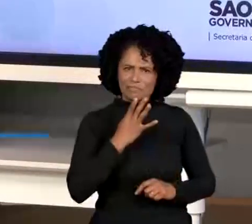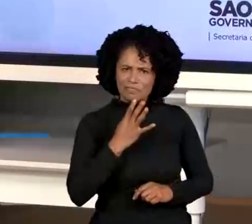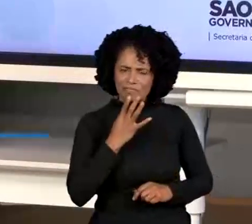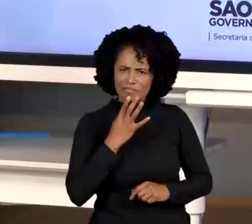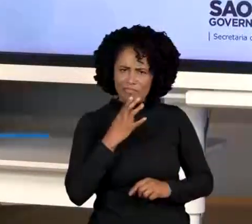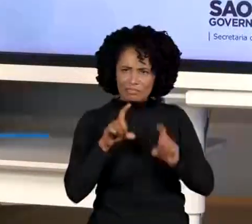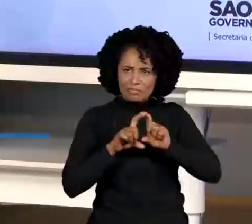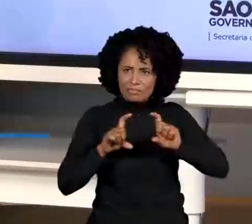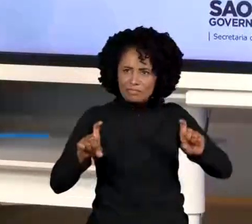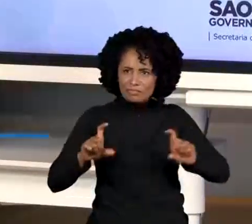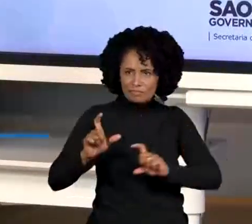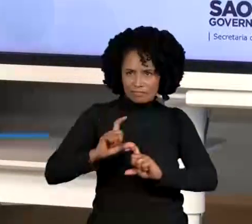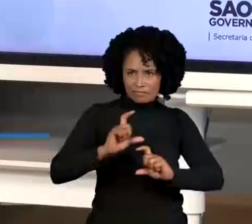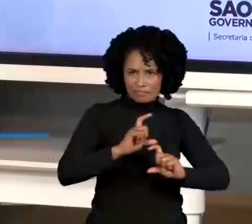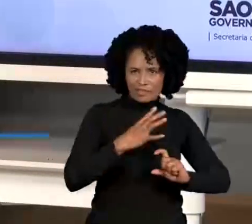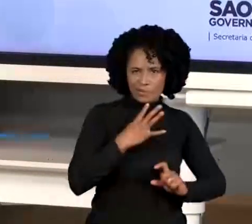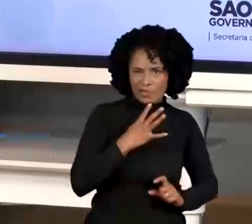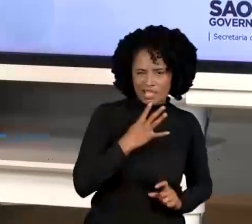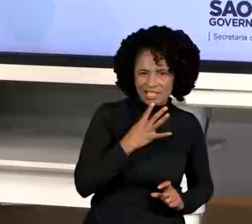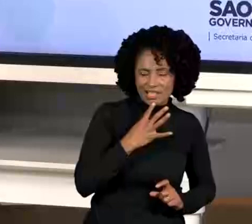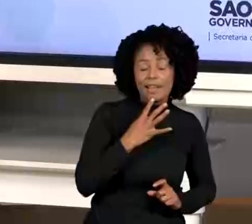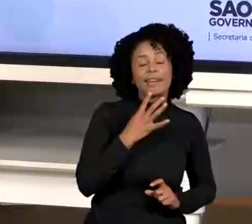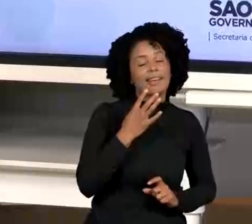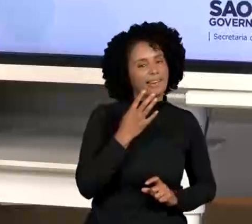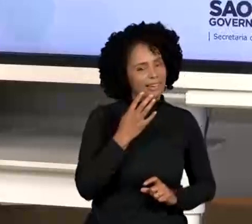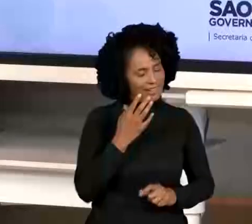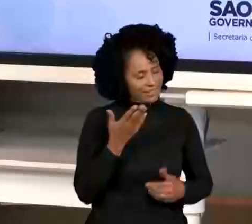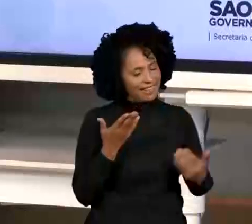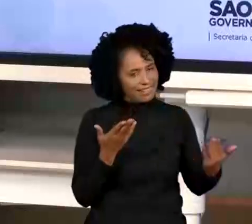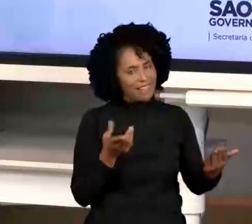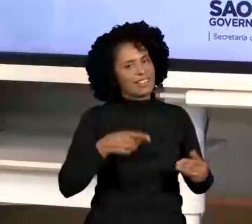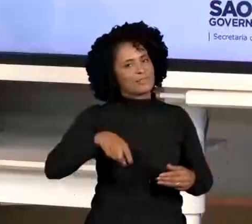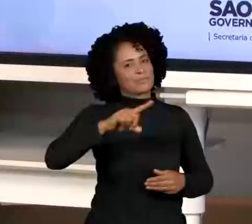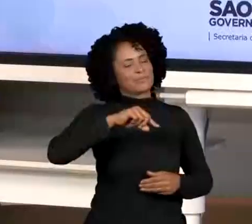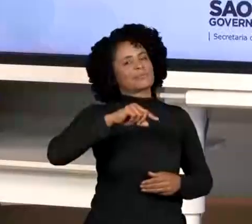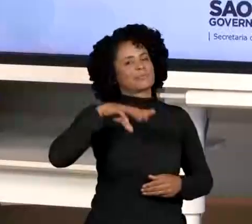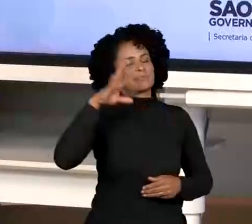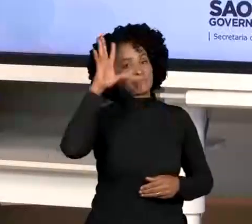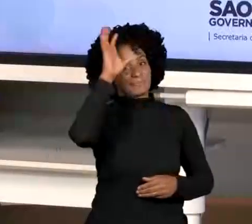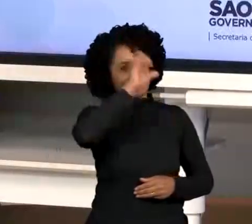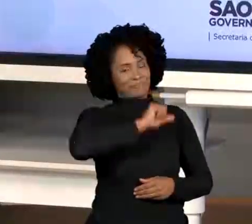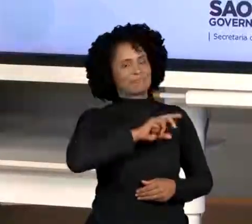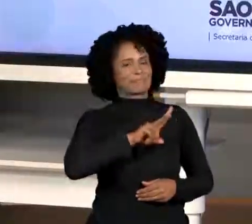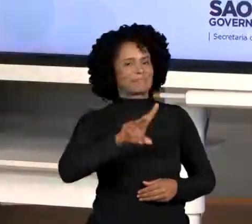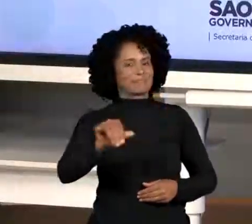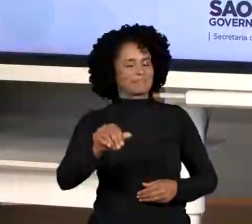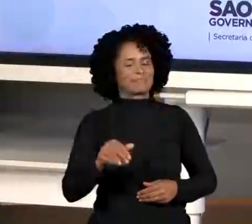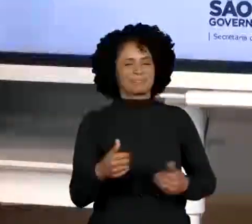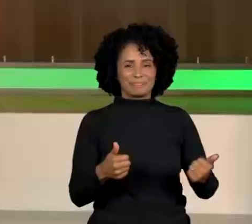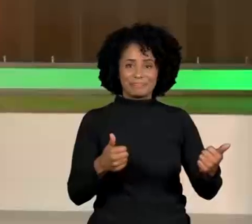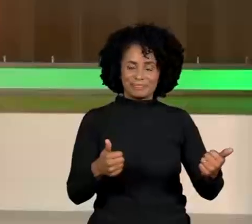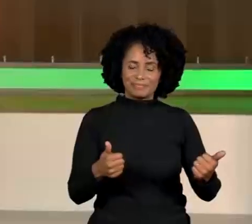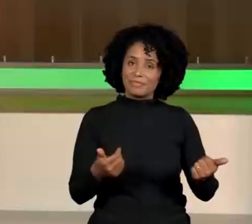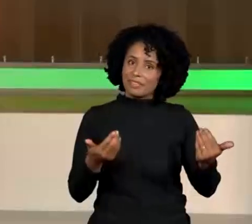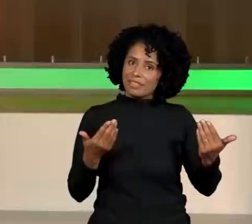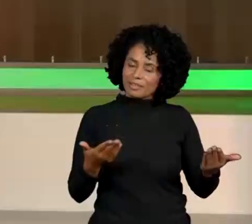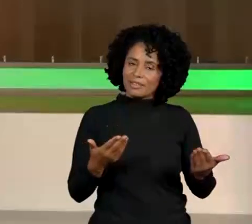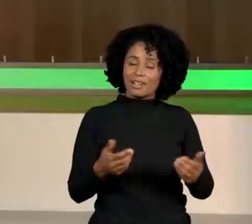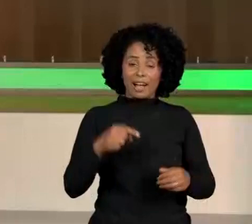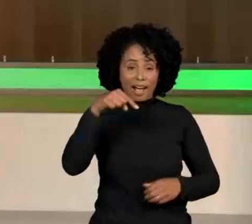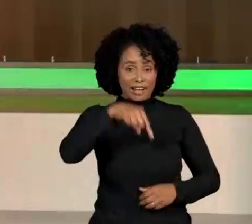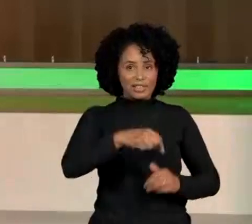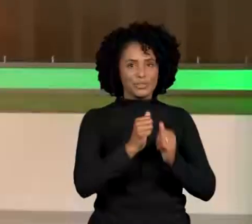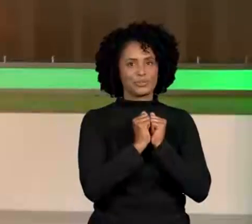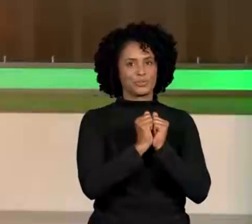das tirinhas? Das histórias em quadrinhos? É sobre isso o que trataremos hoje. E para me ajudar